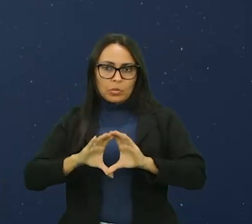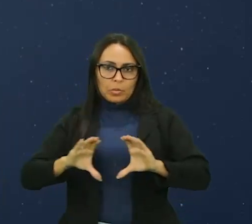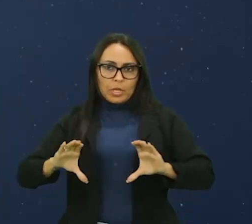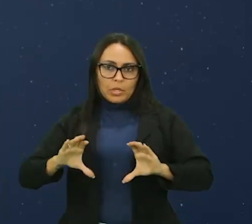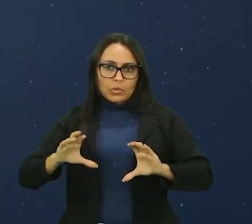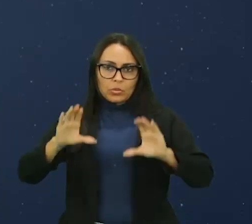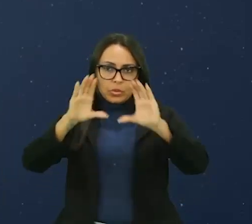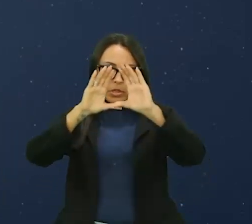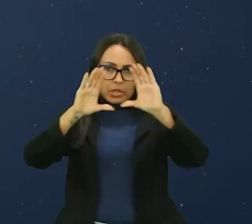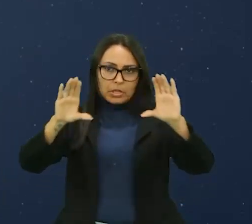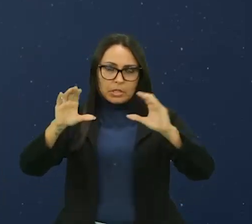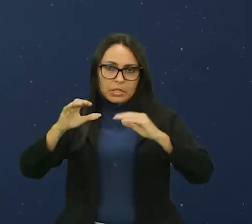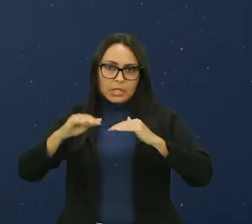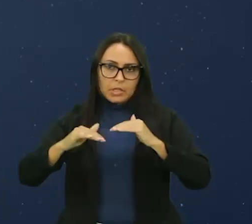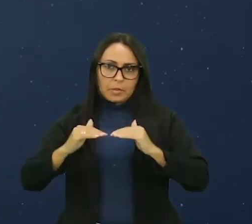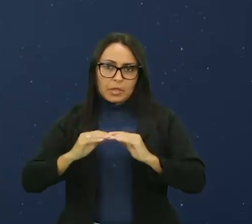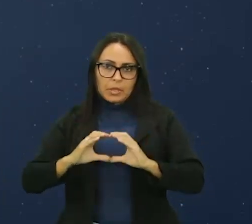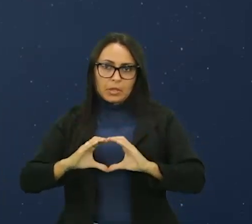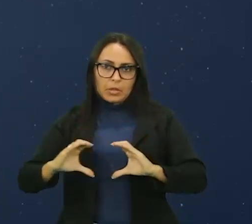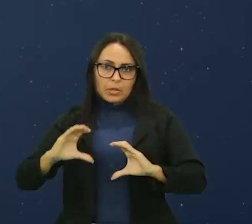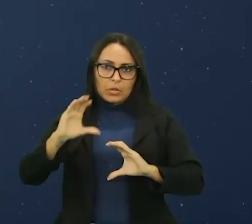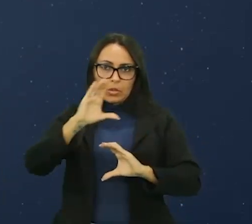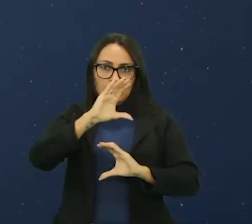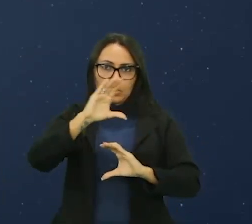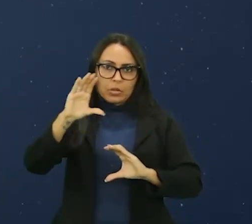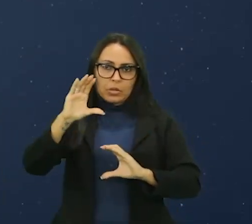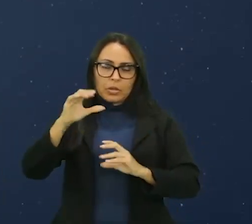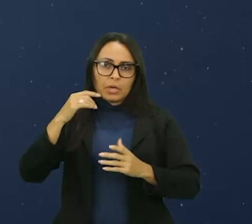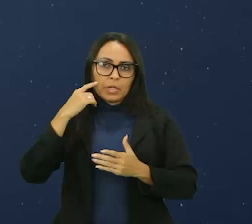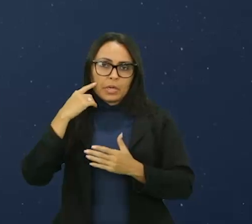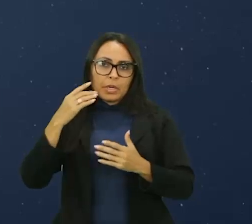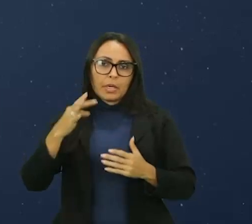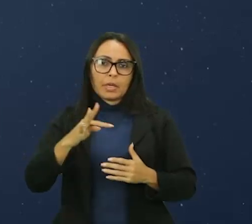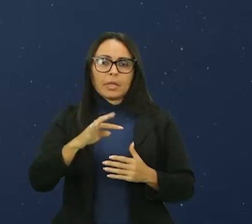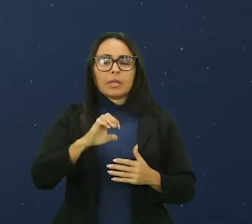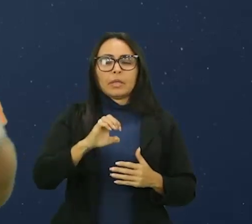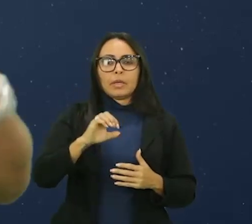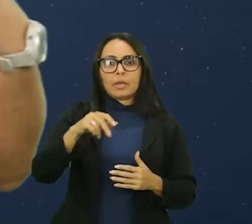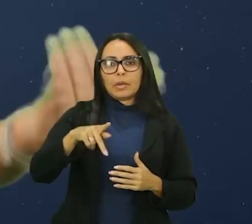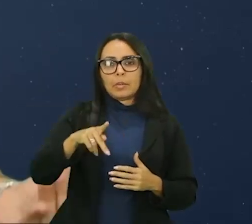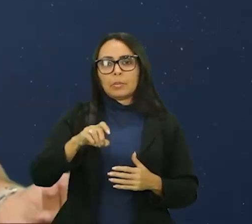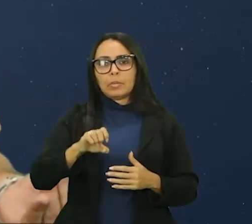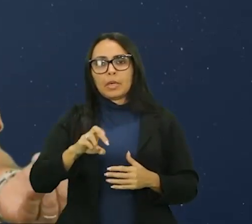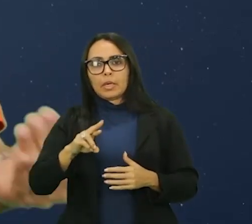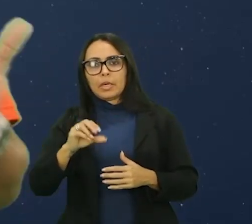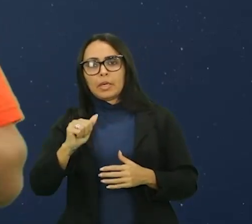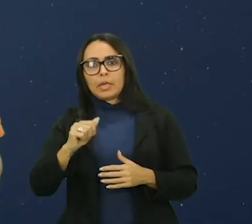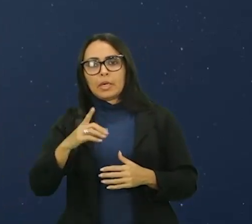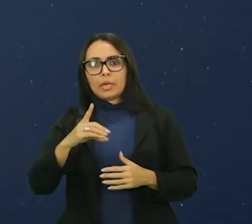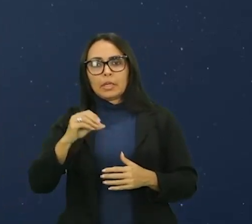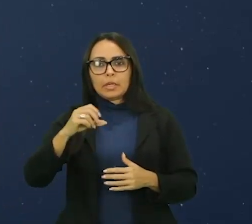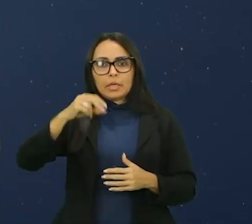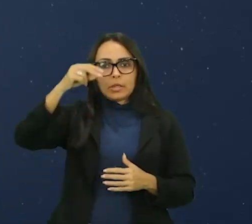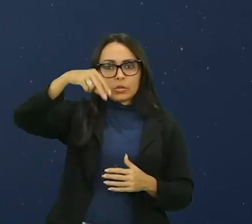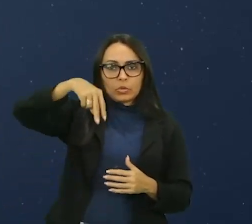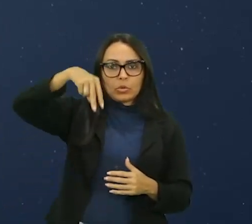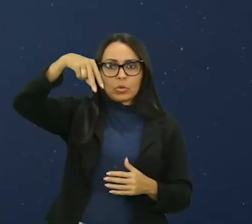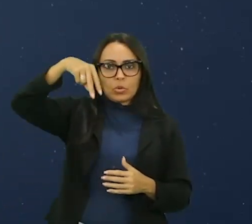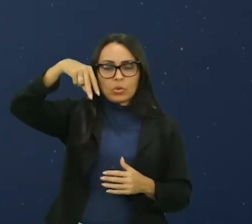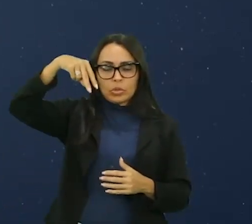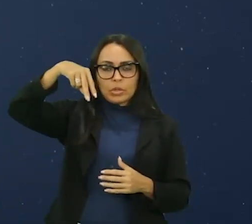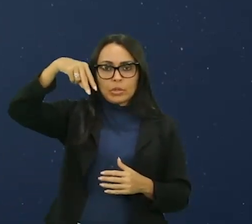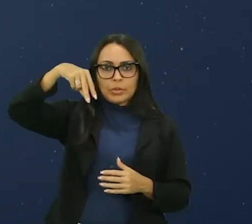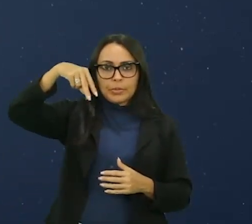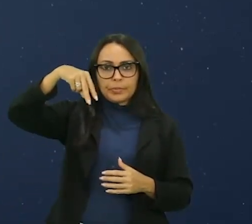nós temos o que nós chamamos de zona temperada. Temperada do norte fica ali entre o Trópico